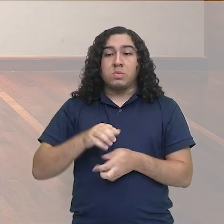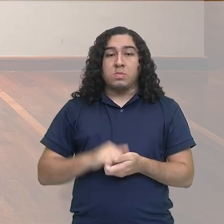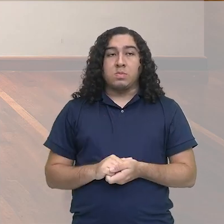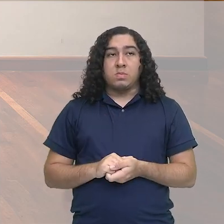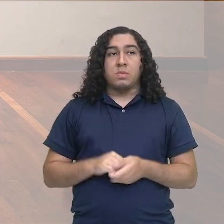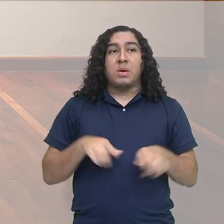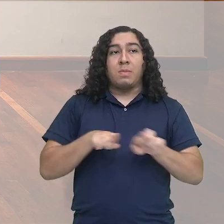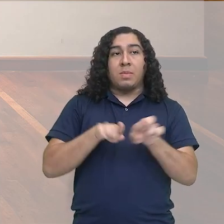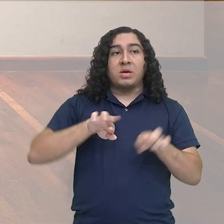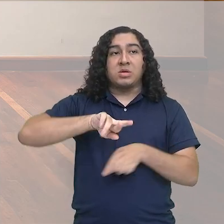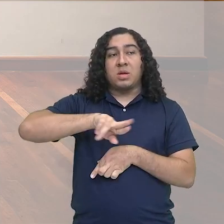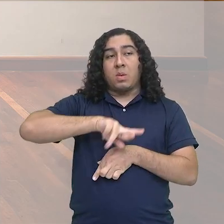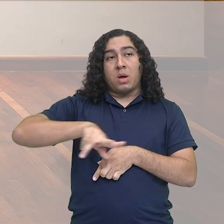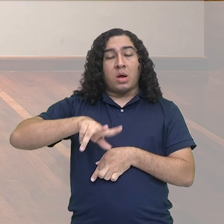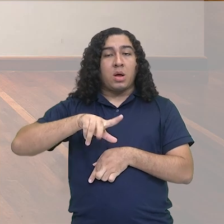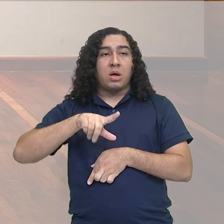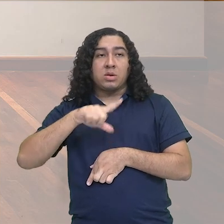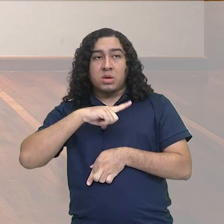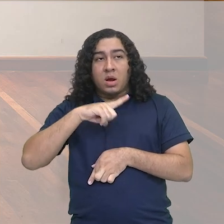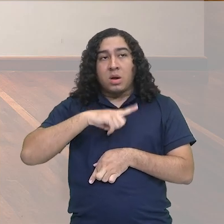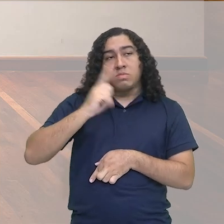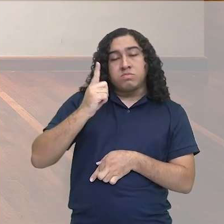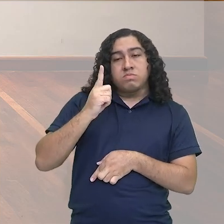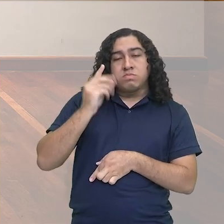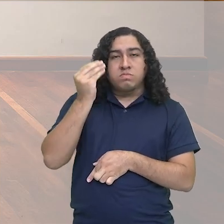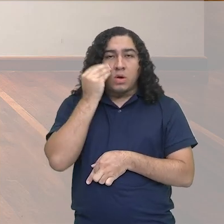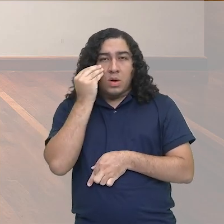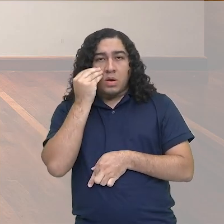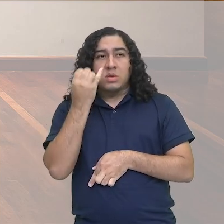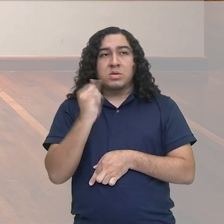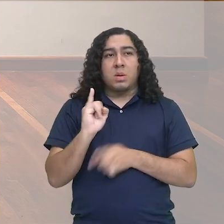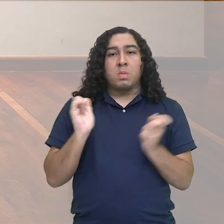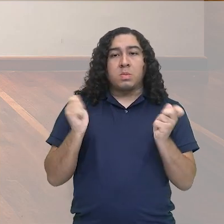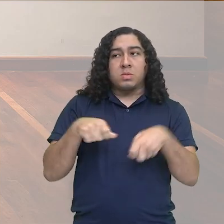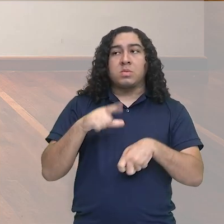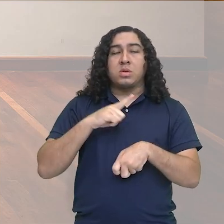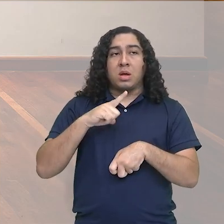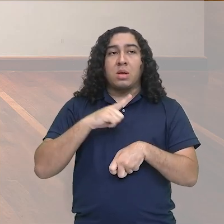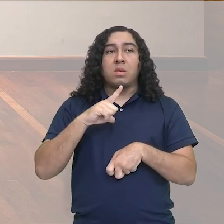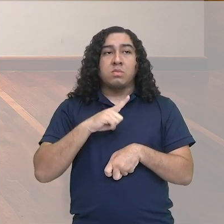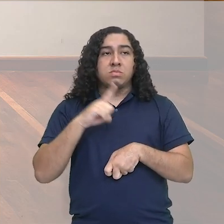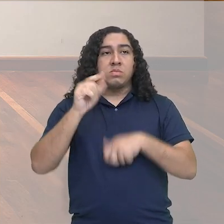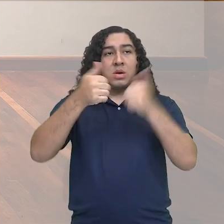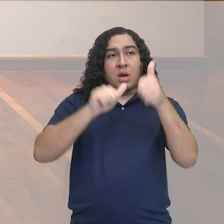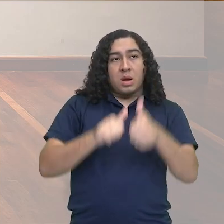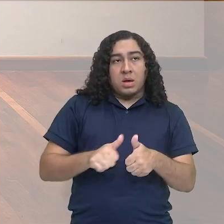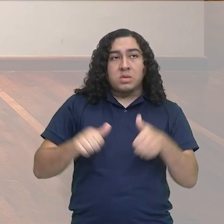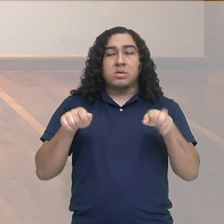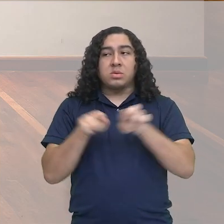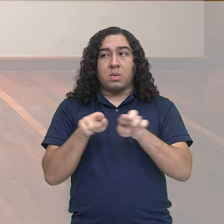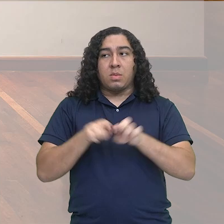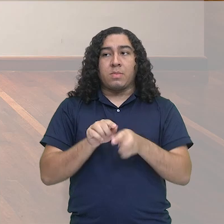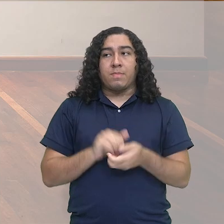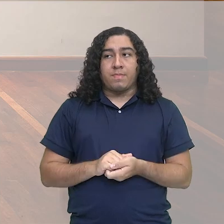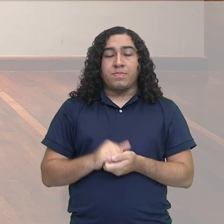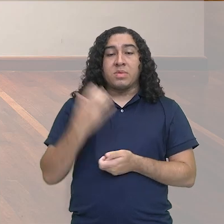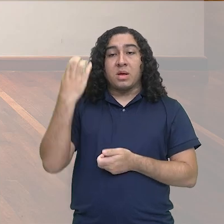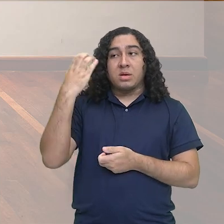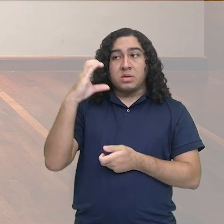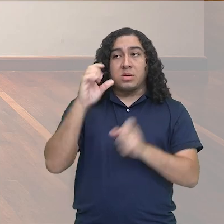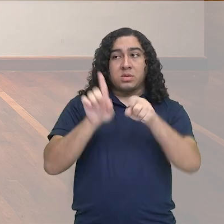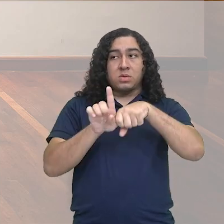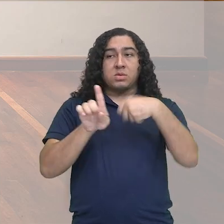são testados aí a sua veracidade, a sua validade. As ciências sociais, como a